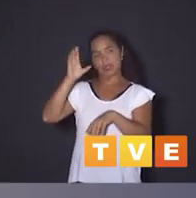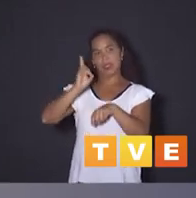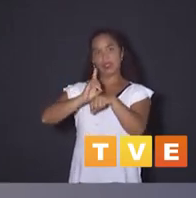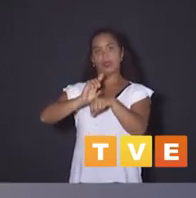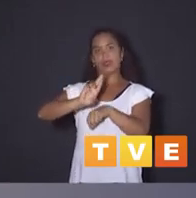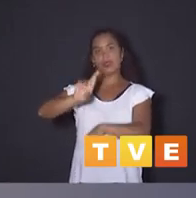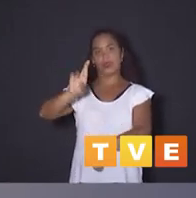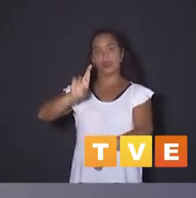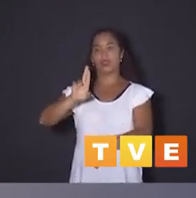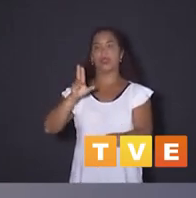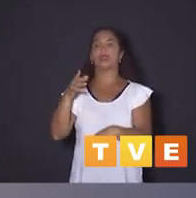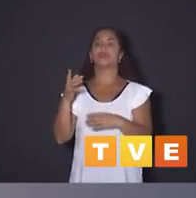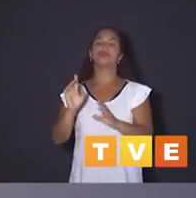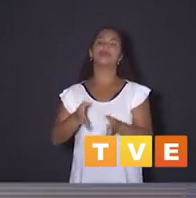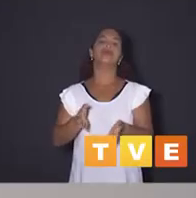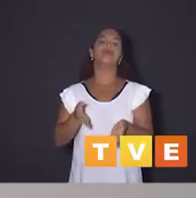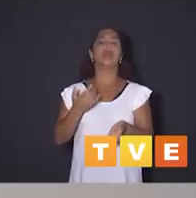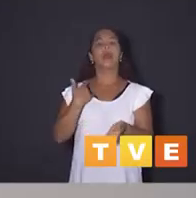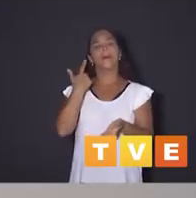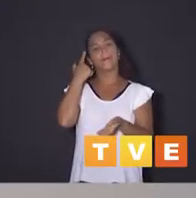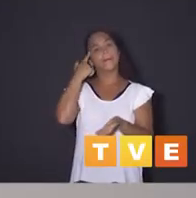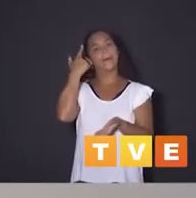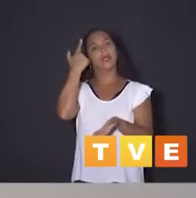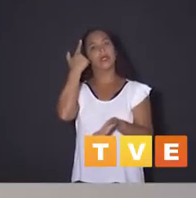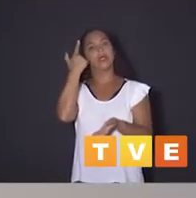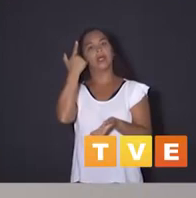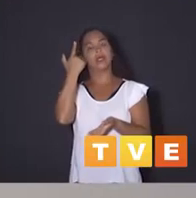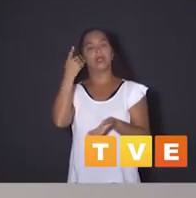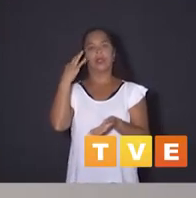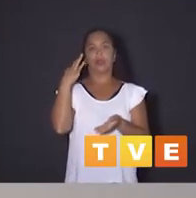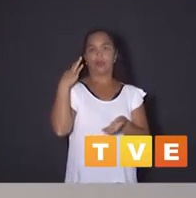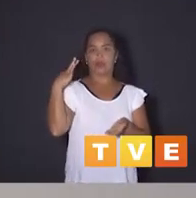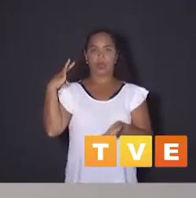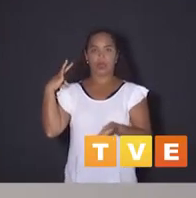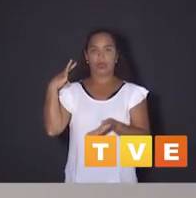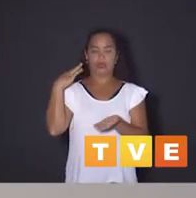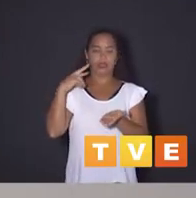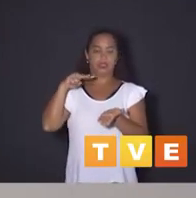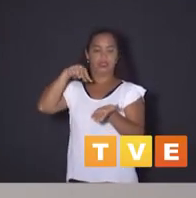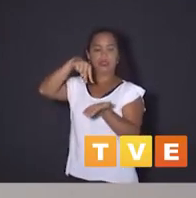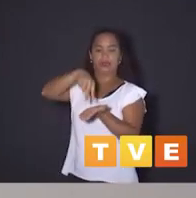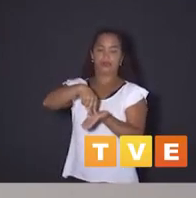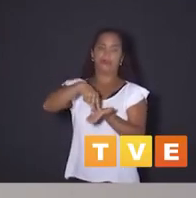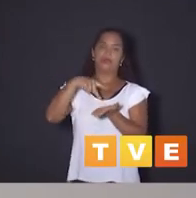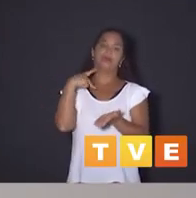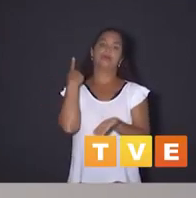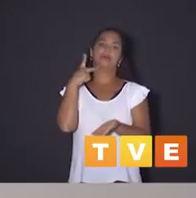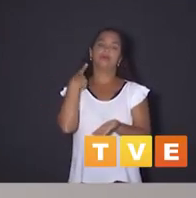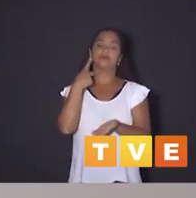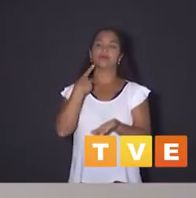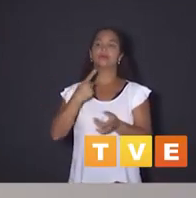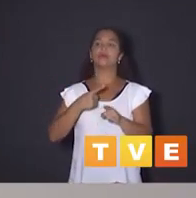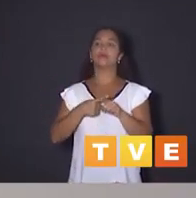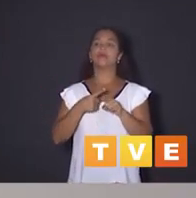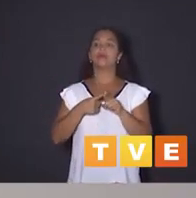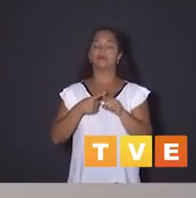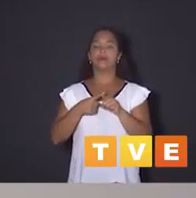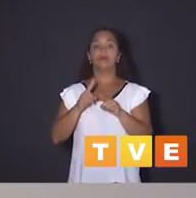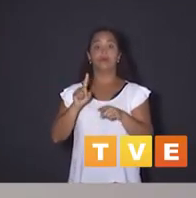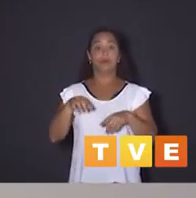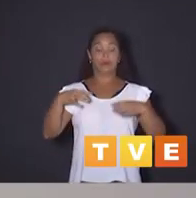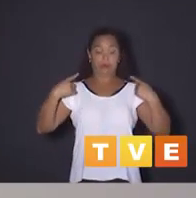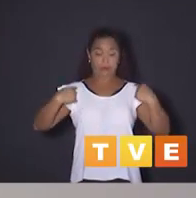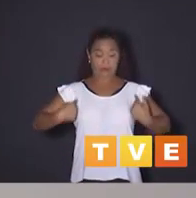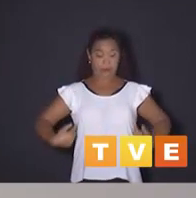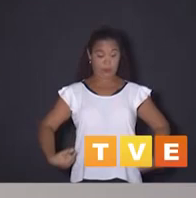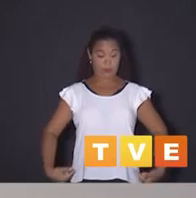nas possibilidades de pensar moda como ativismo político uma vez que são os trajes ea